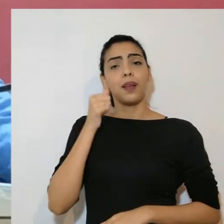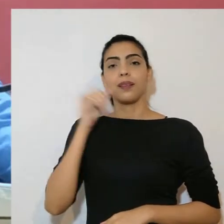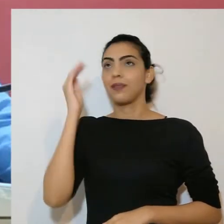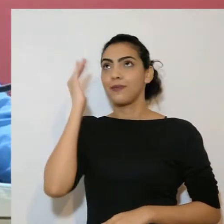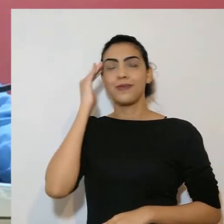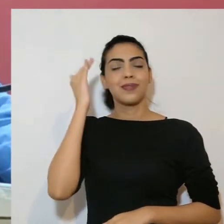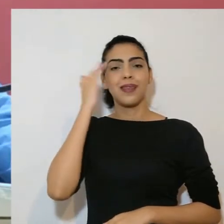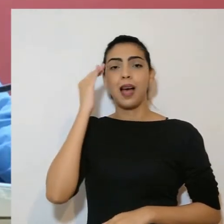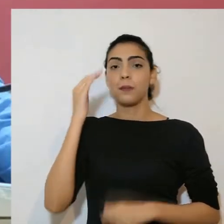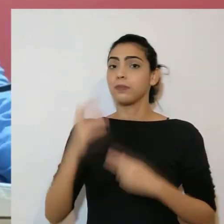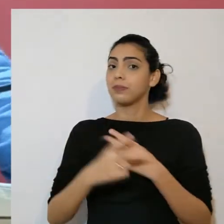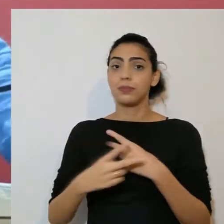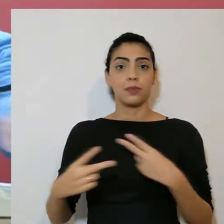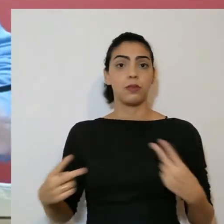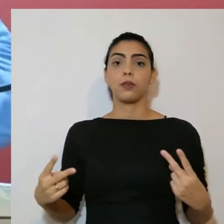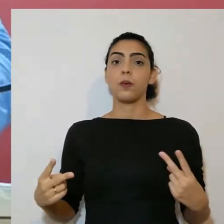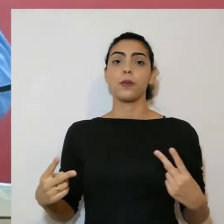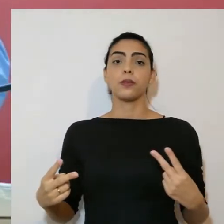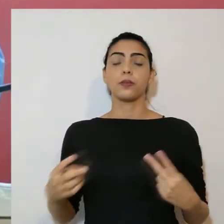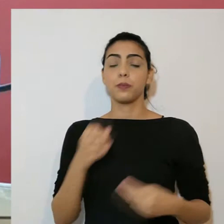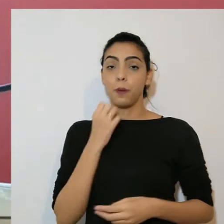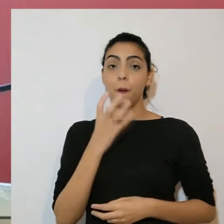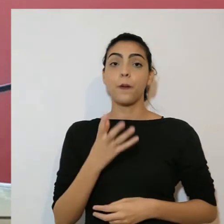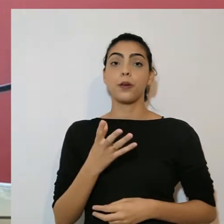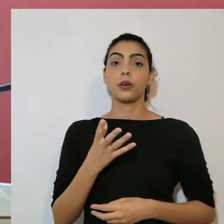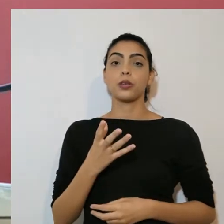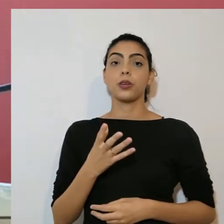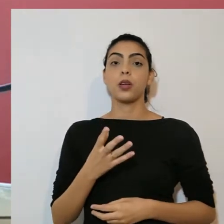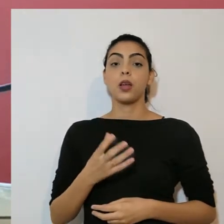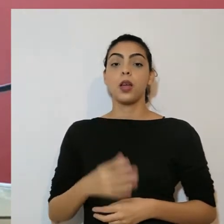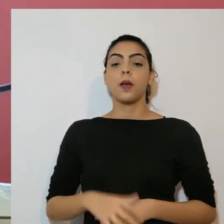noção das coisas, uma mulher